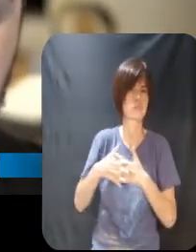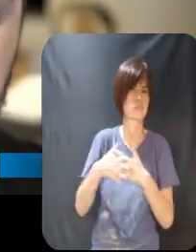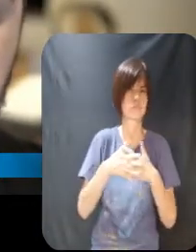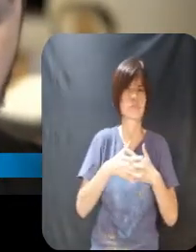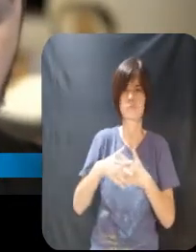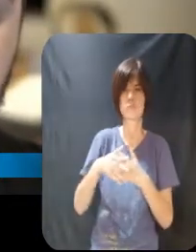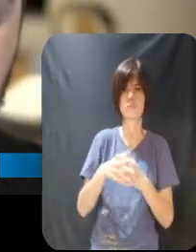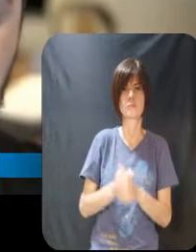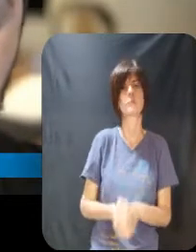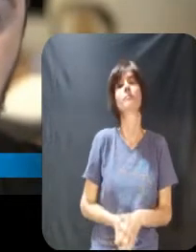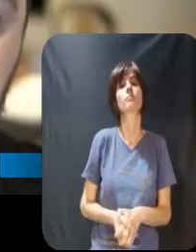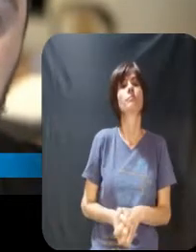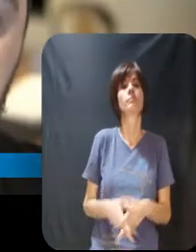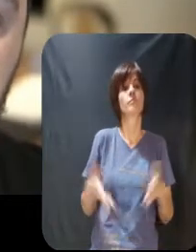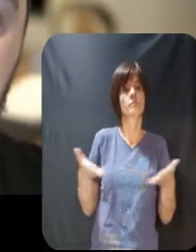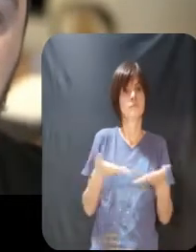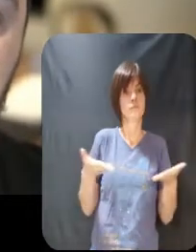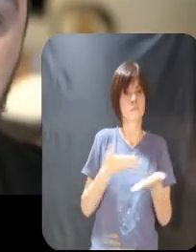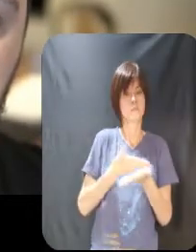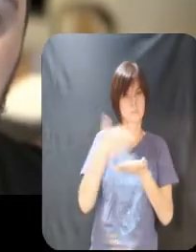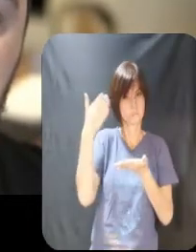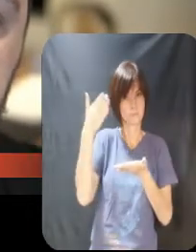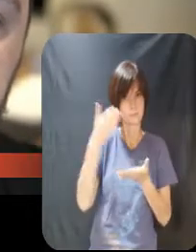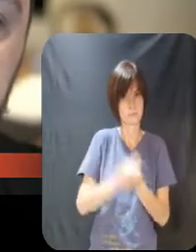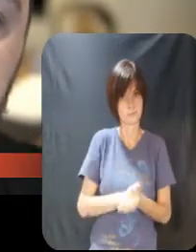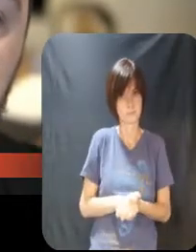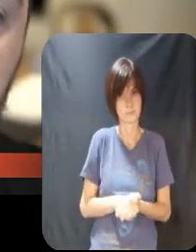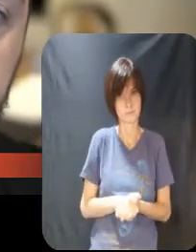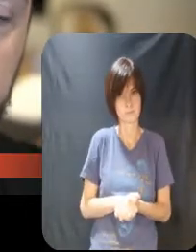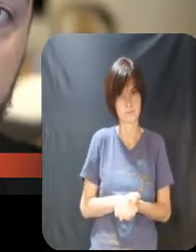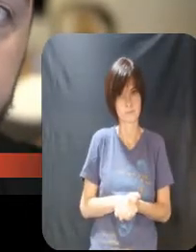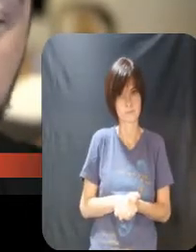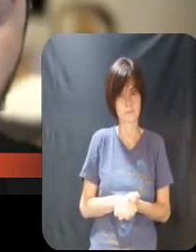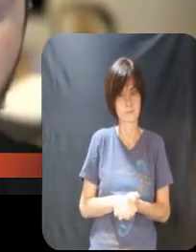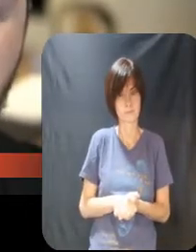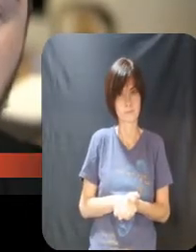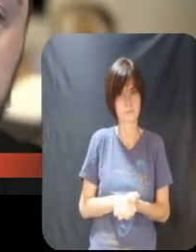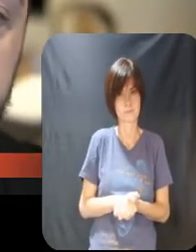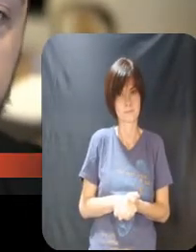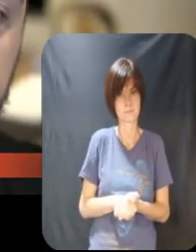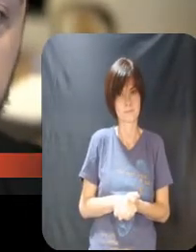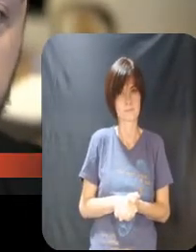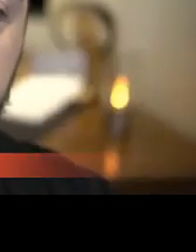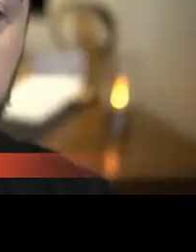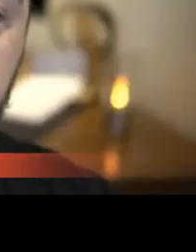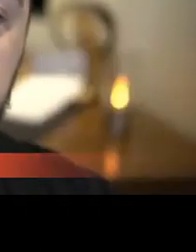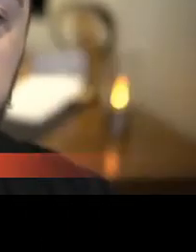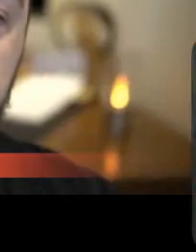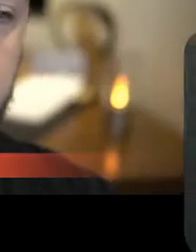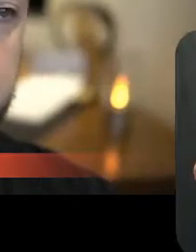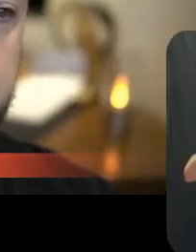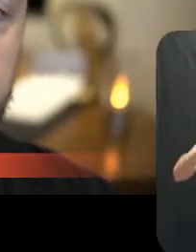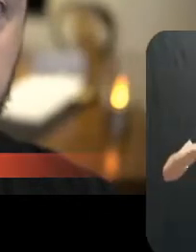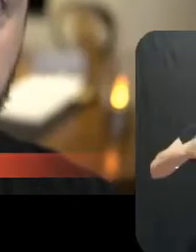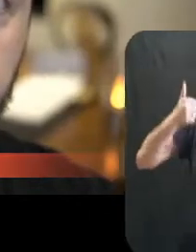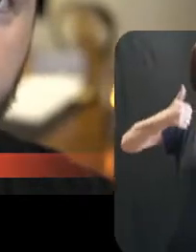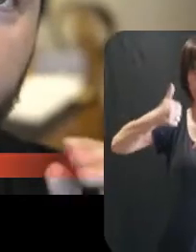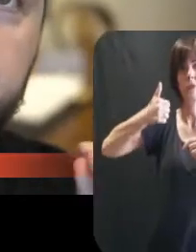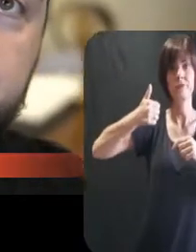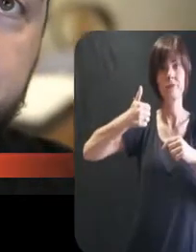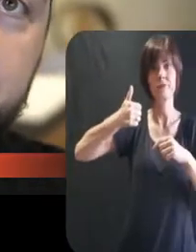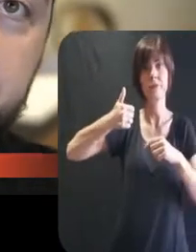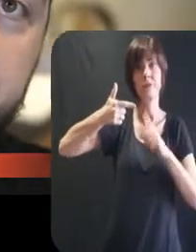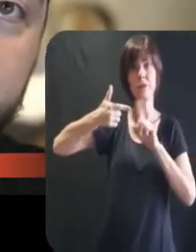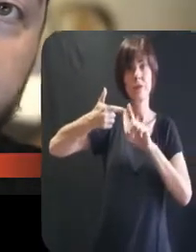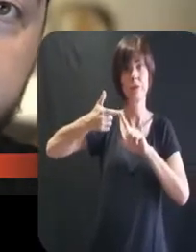Primeira coisa é, avançando no que a gente conversou aqui, indo para a Europa, a gente vai ver um pouquinho o que está acontecendo com o número de casos na Europa. A